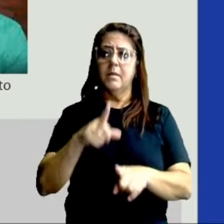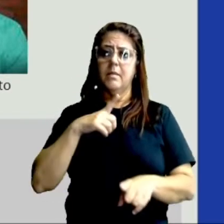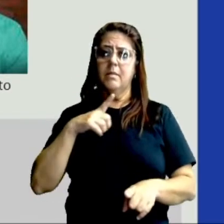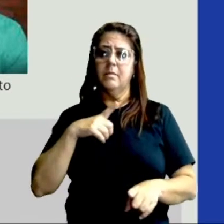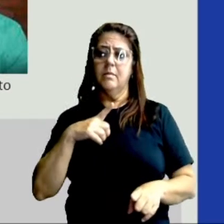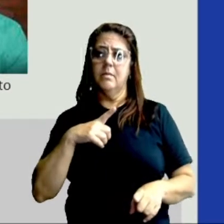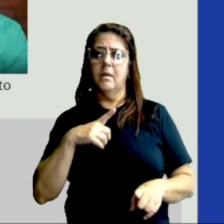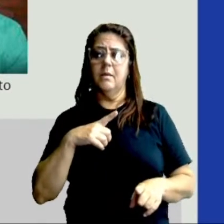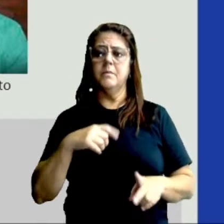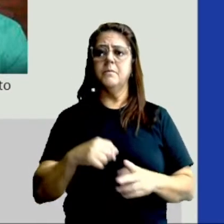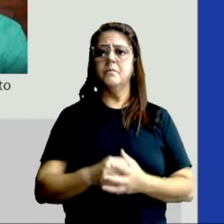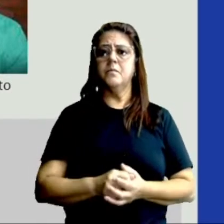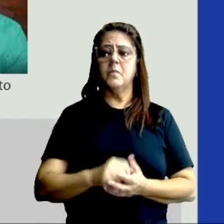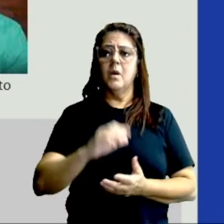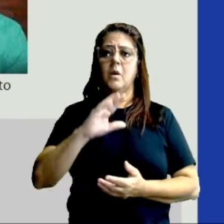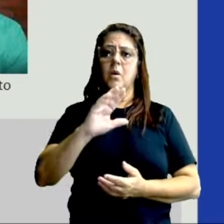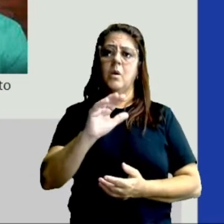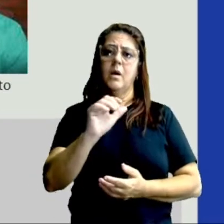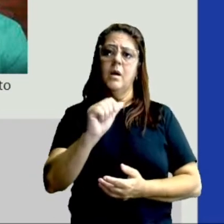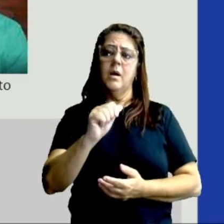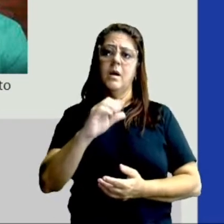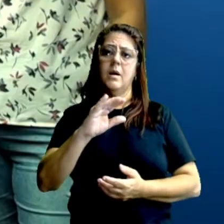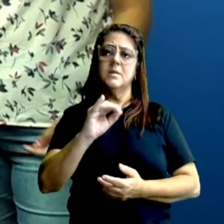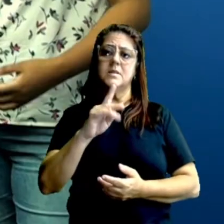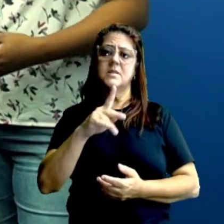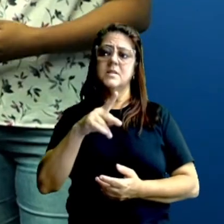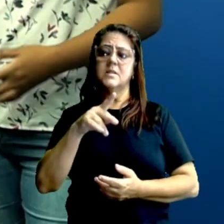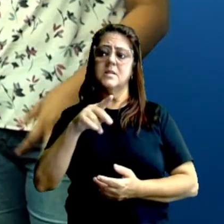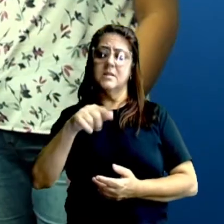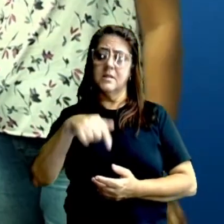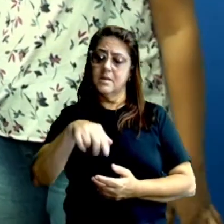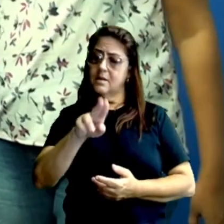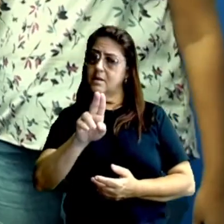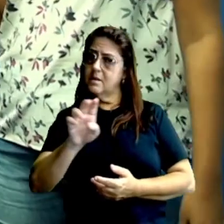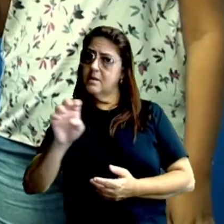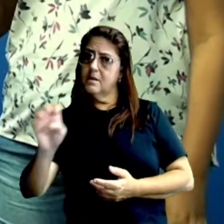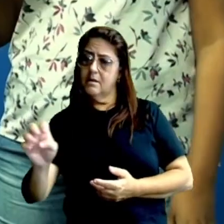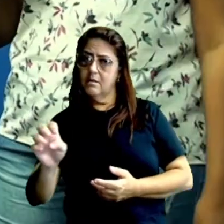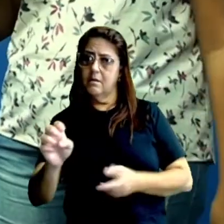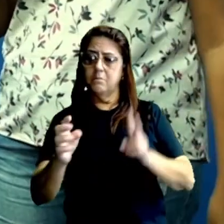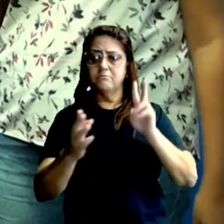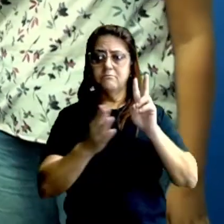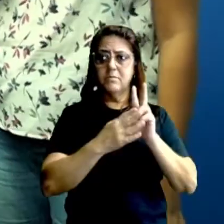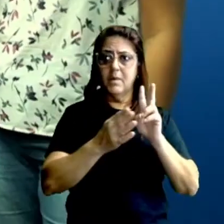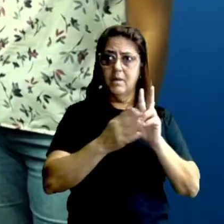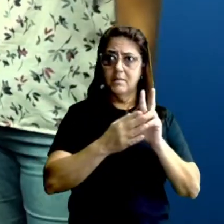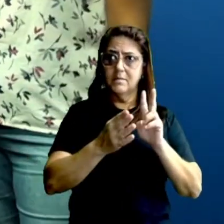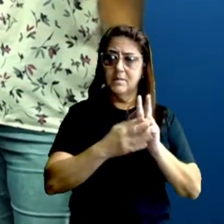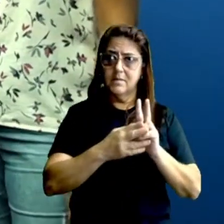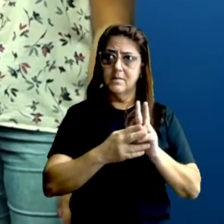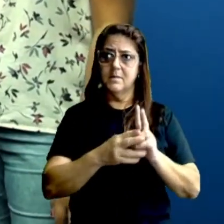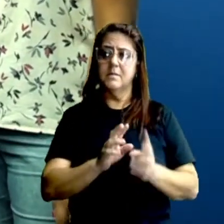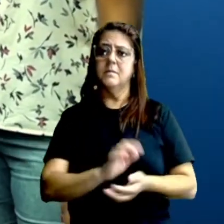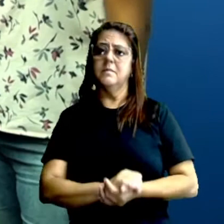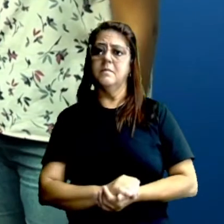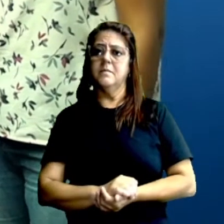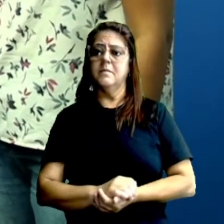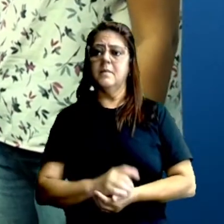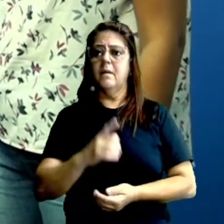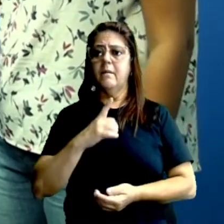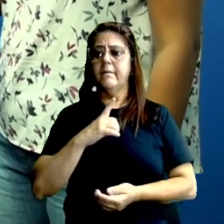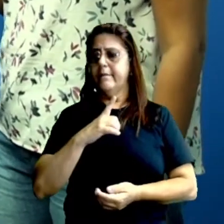tem o cacique Marcos Xucuru que foi eleito o primeiro prefeito no Brasil indígena e aqui em Pernambuco Pesqueira